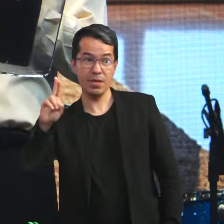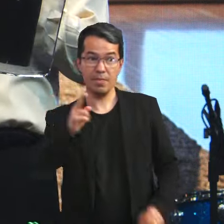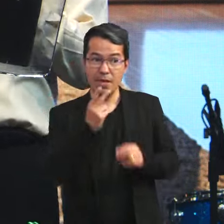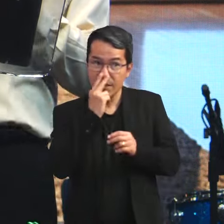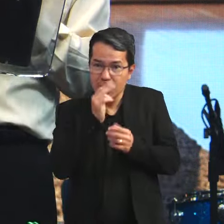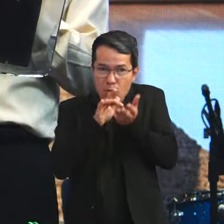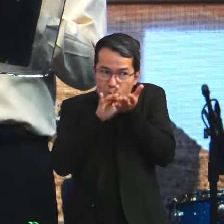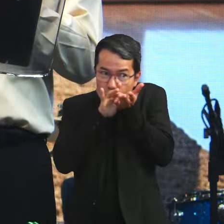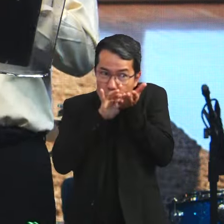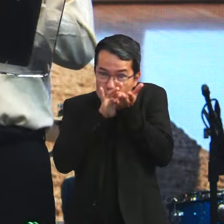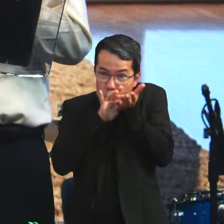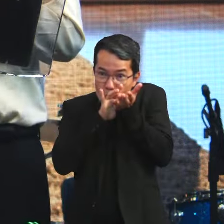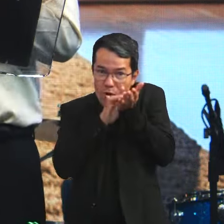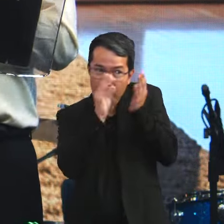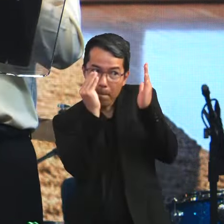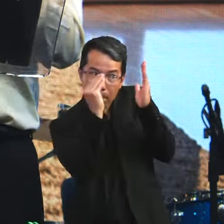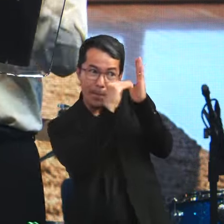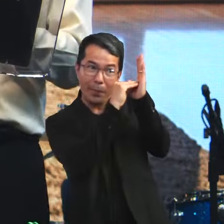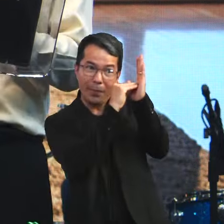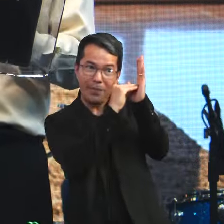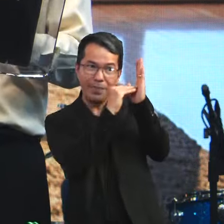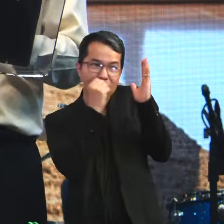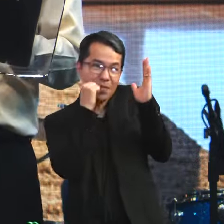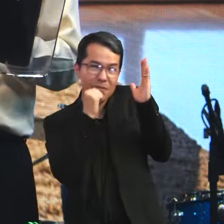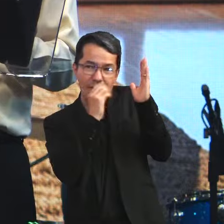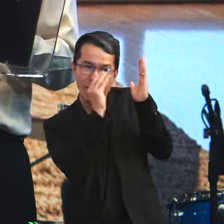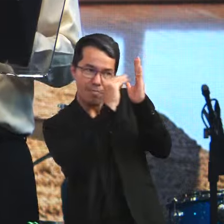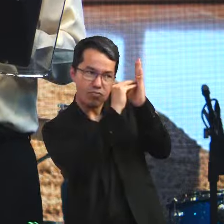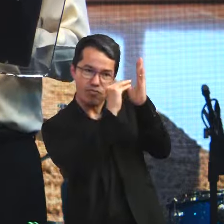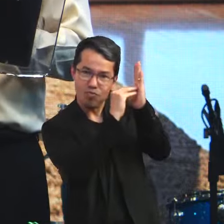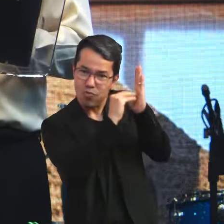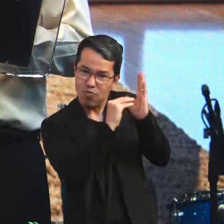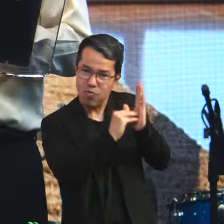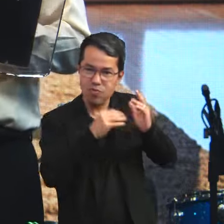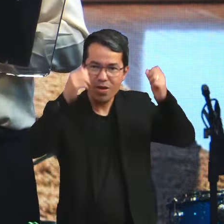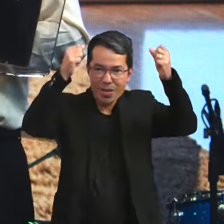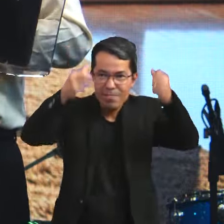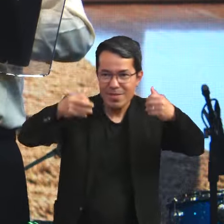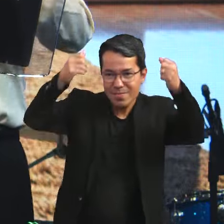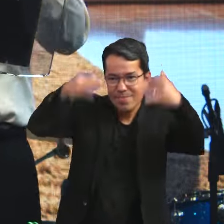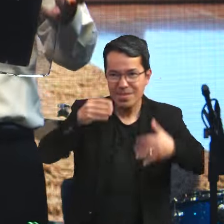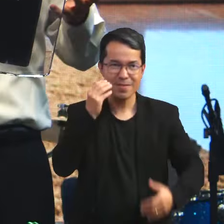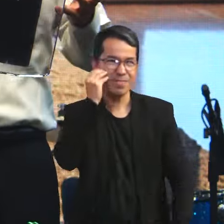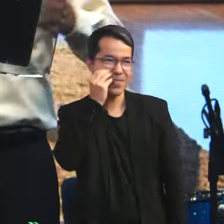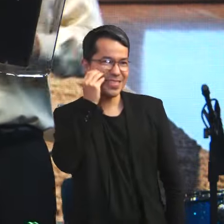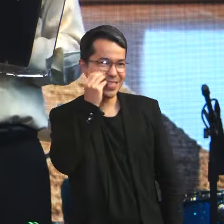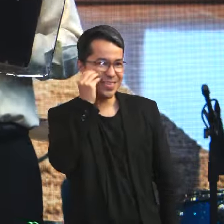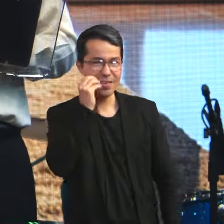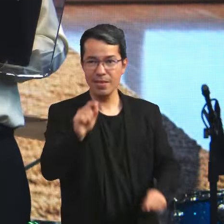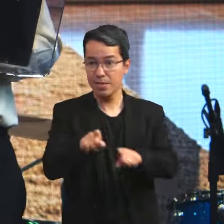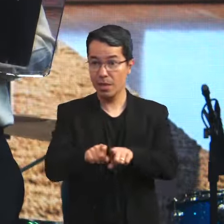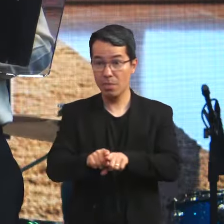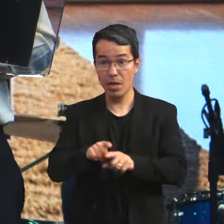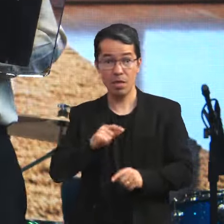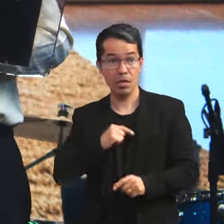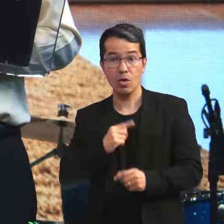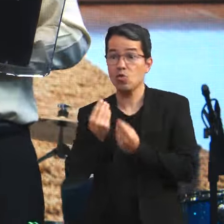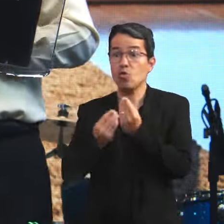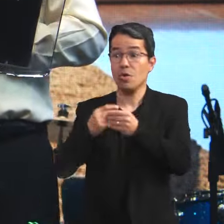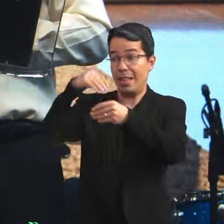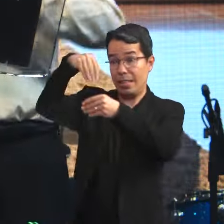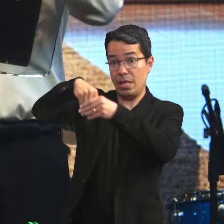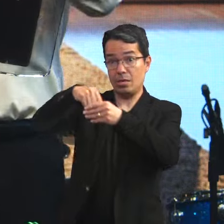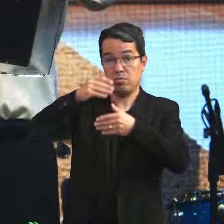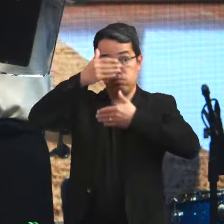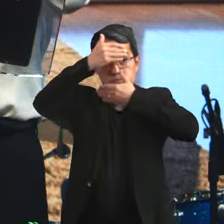artigos E era uma que conta su experências e era uma mulher contando as suas experiências entrees no meio dos